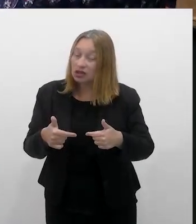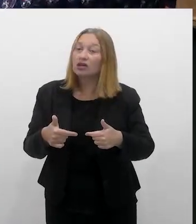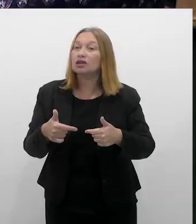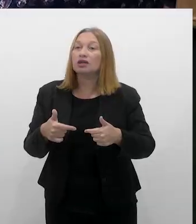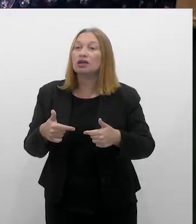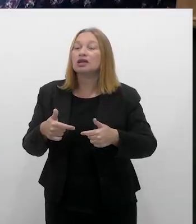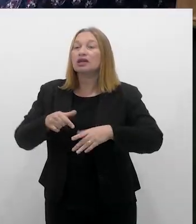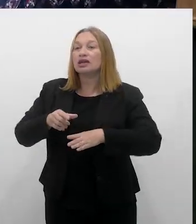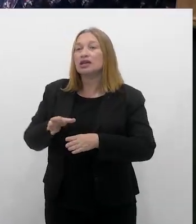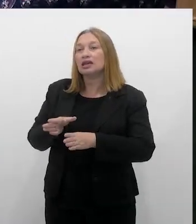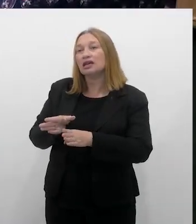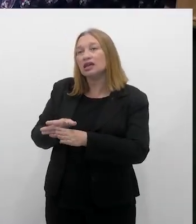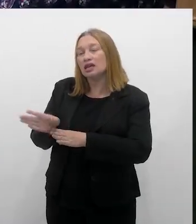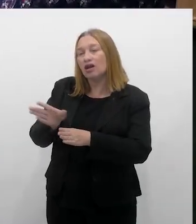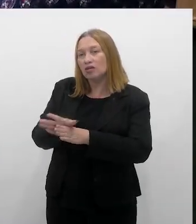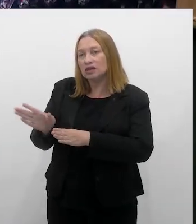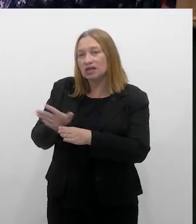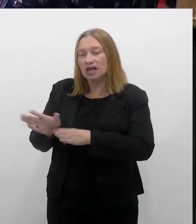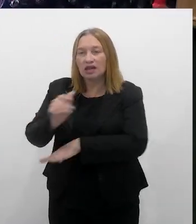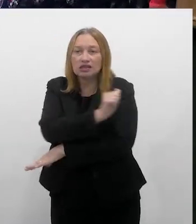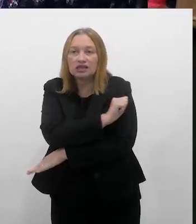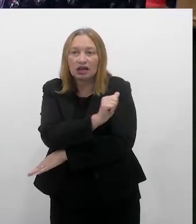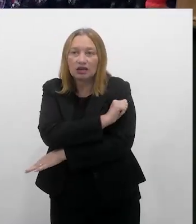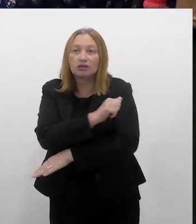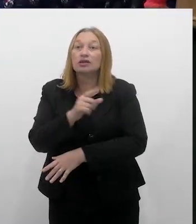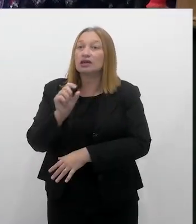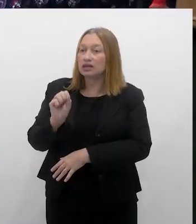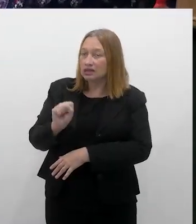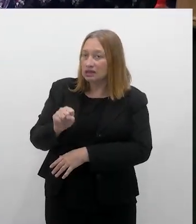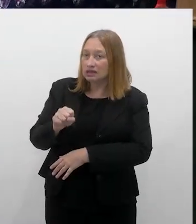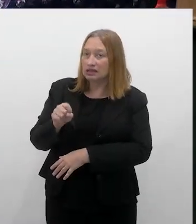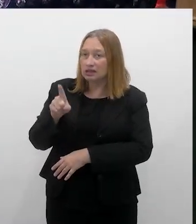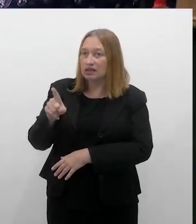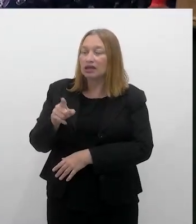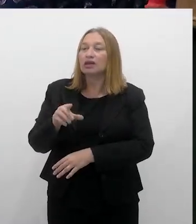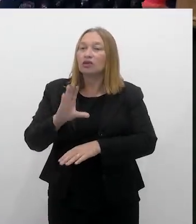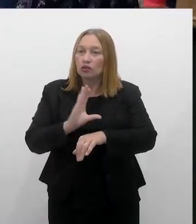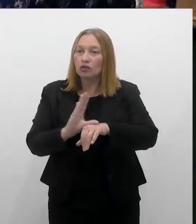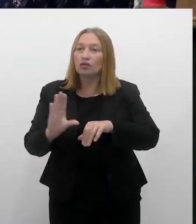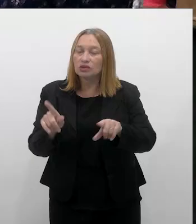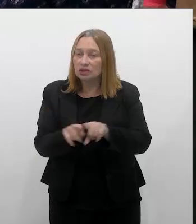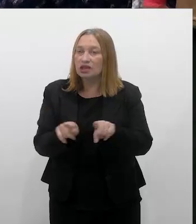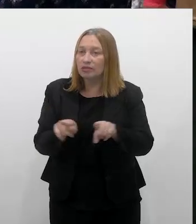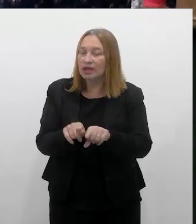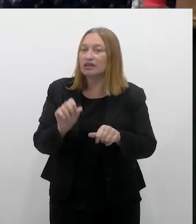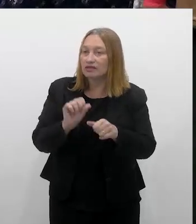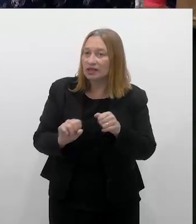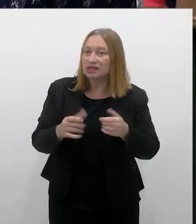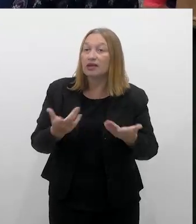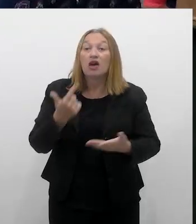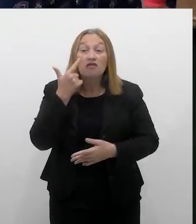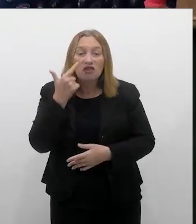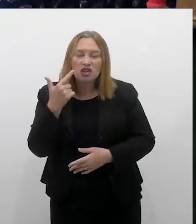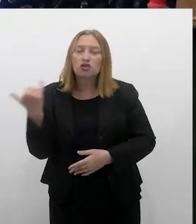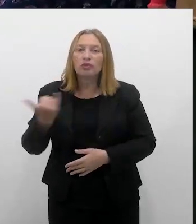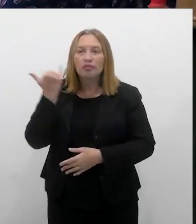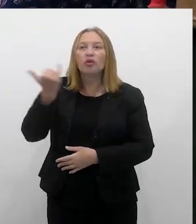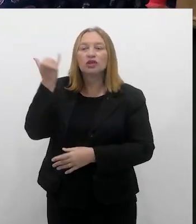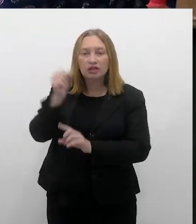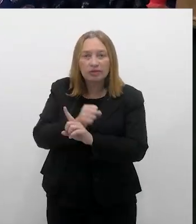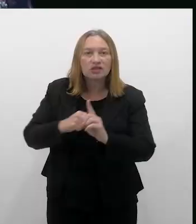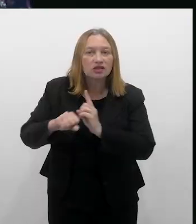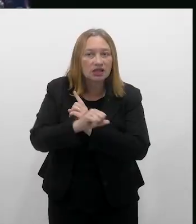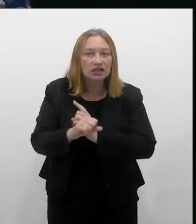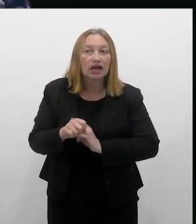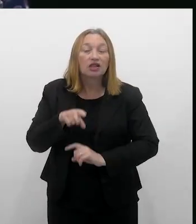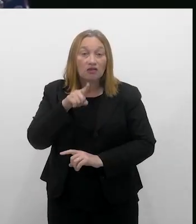se posicionar diante disso e auxiliar esse estudante. E olha como é importante para a sociedade. Eles também estão fazendo o curso. Isso. Então, mas olha